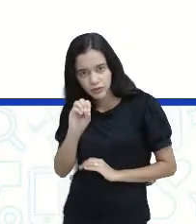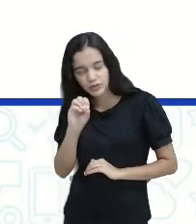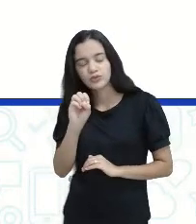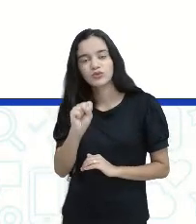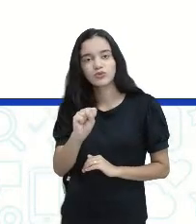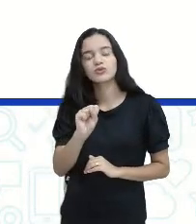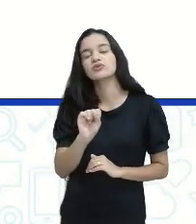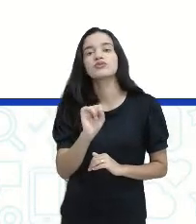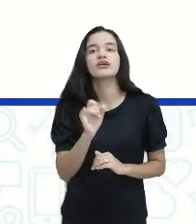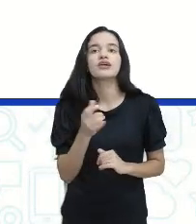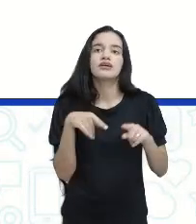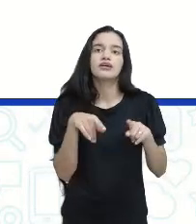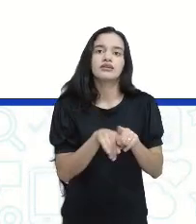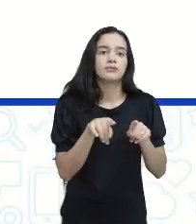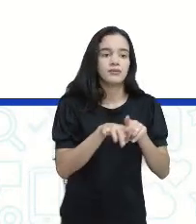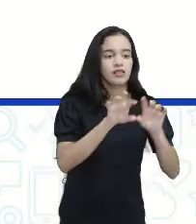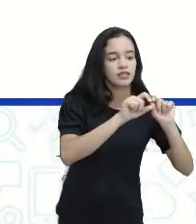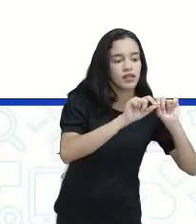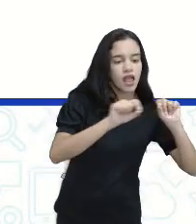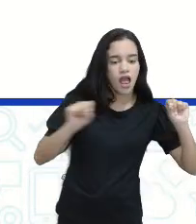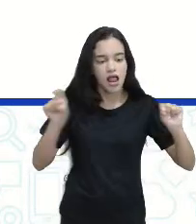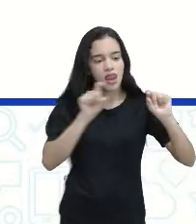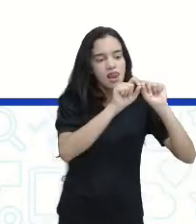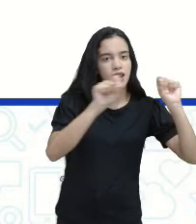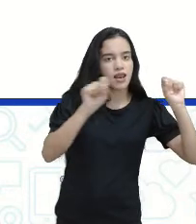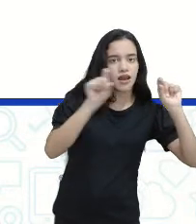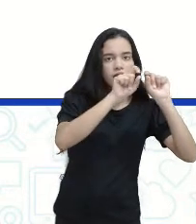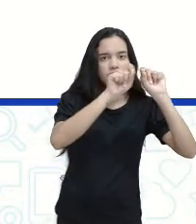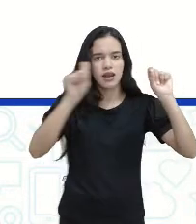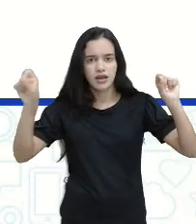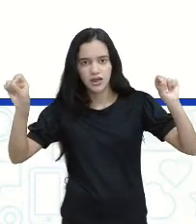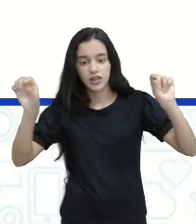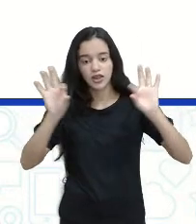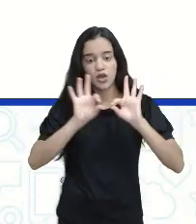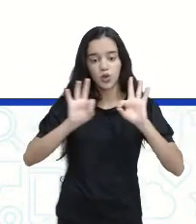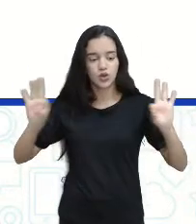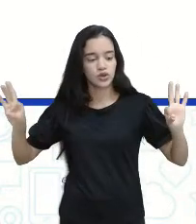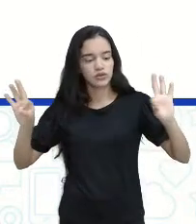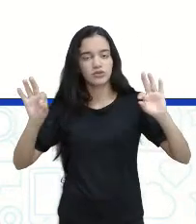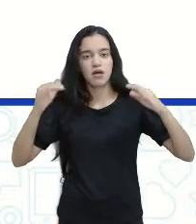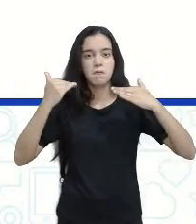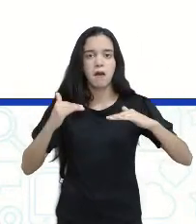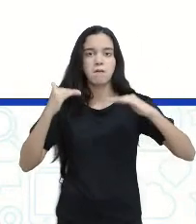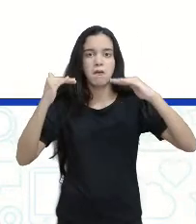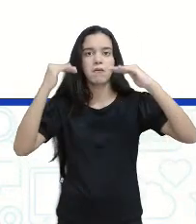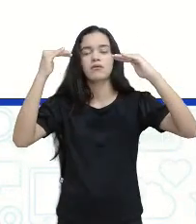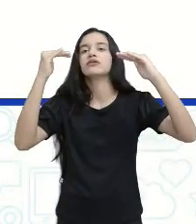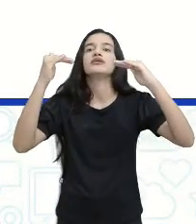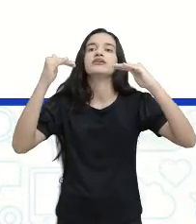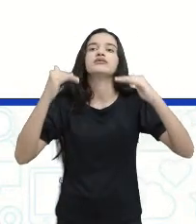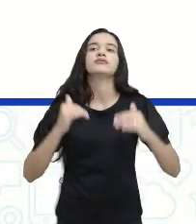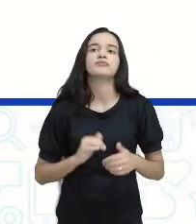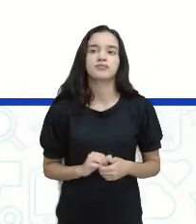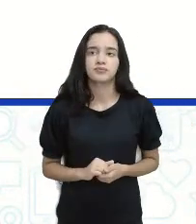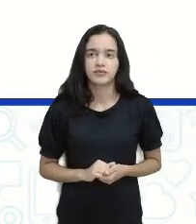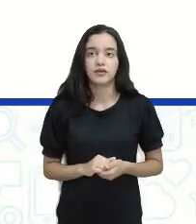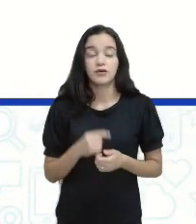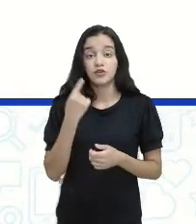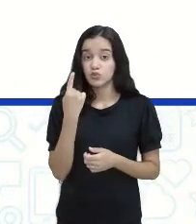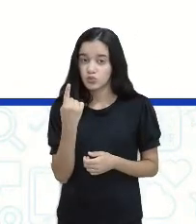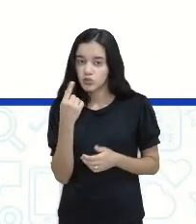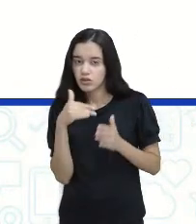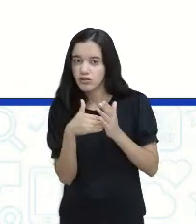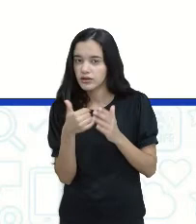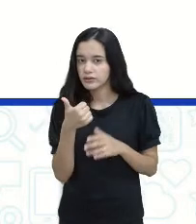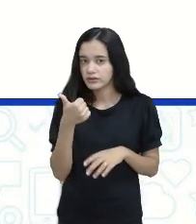a 7, tá? Tirando aquelas duas dali de baixo, né, prof? Aquelas duas linhas ali de baixo, né?